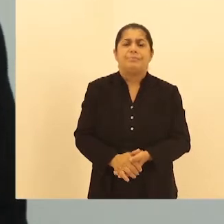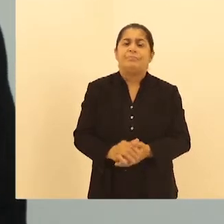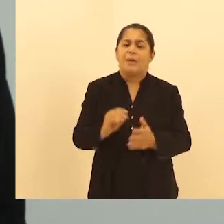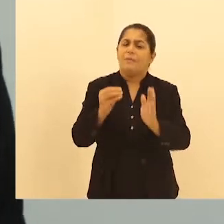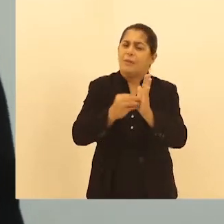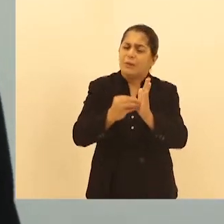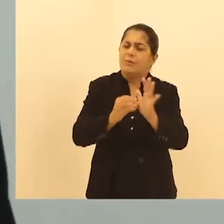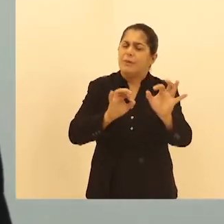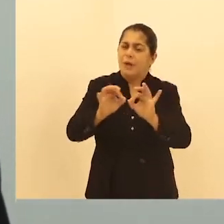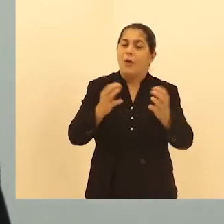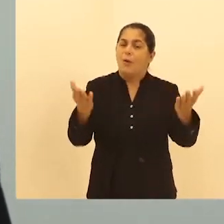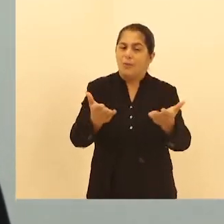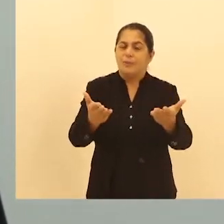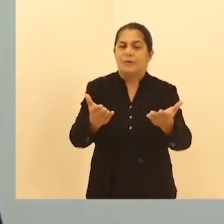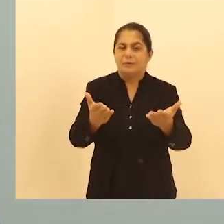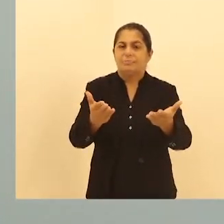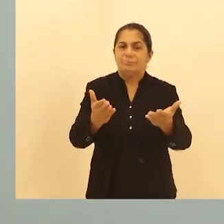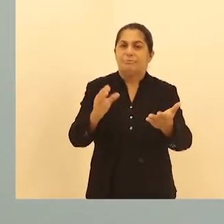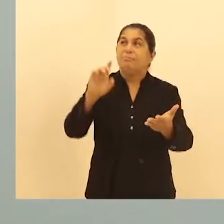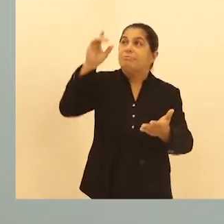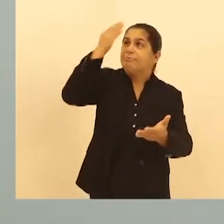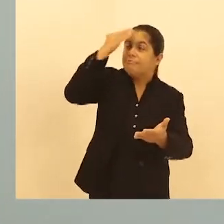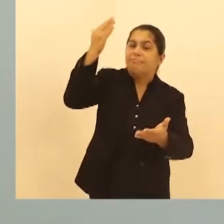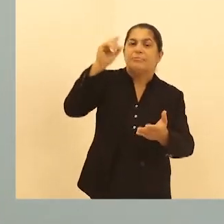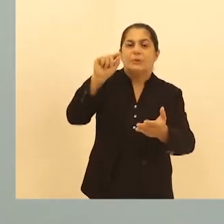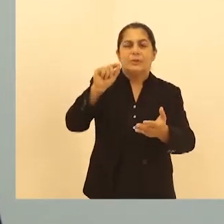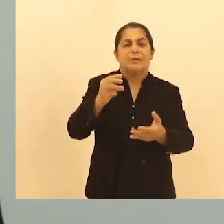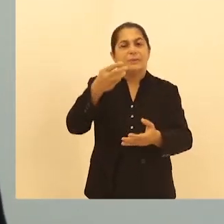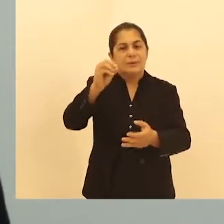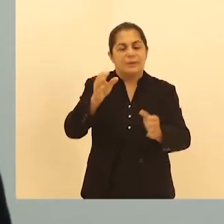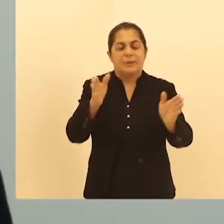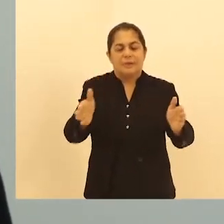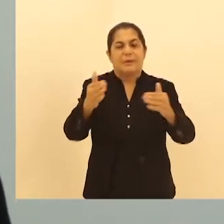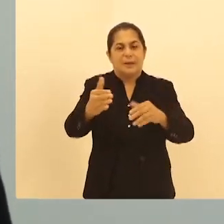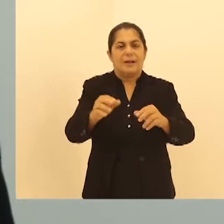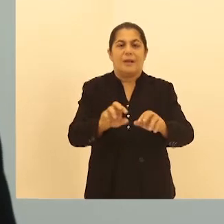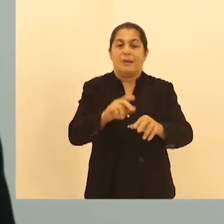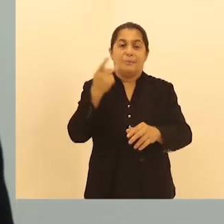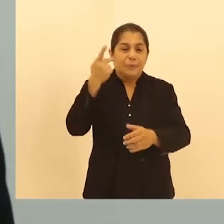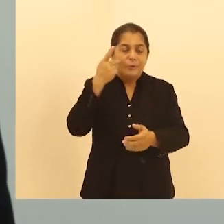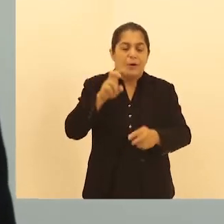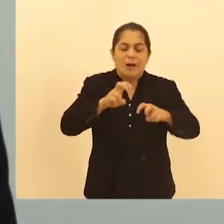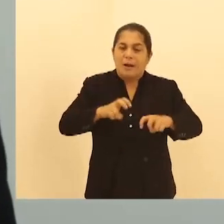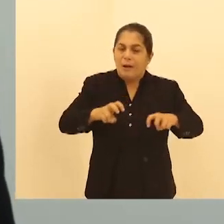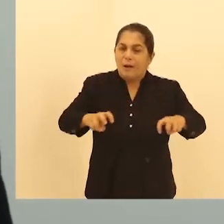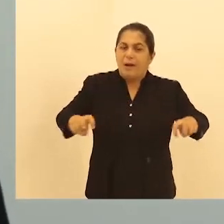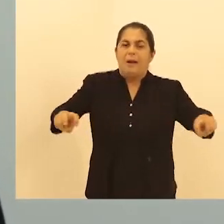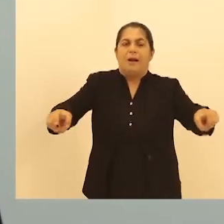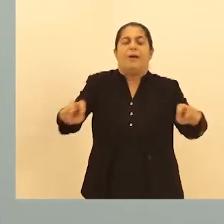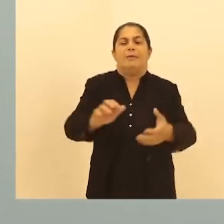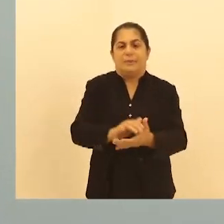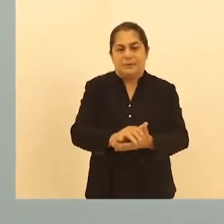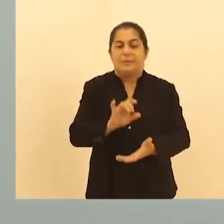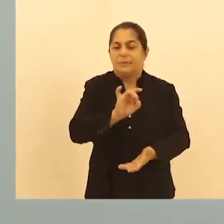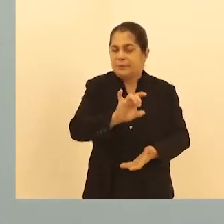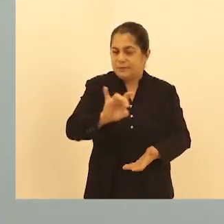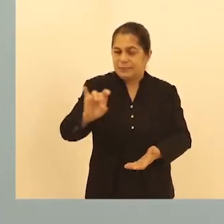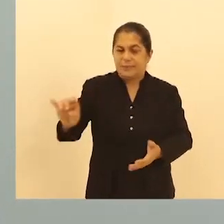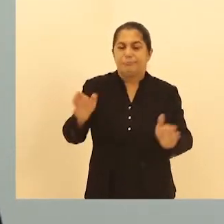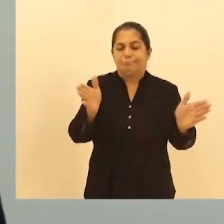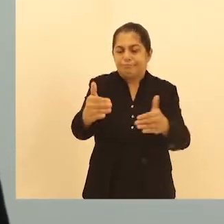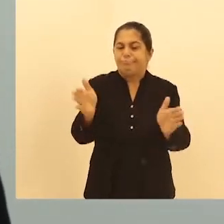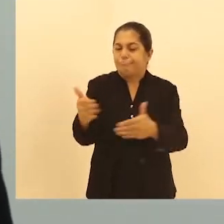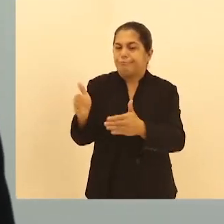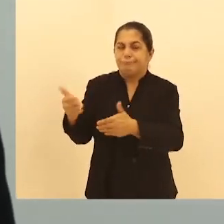essa dívida e hoje graças a deus nós conseguimos entregar são 30 gabinetes onde todo o ministério possível